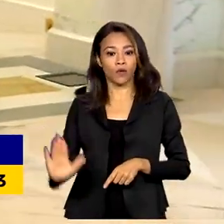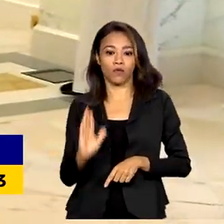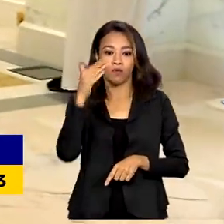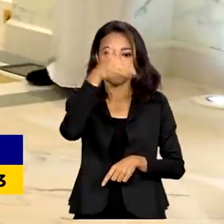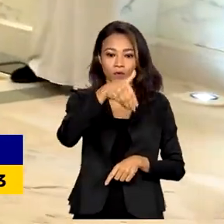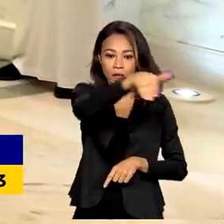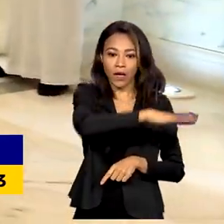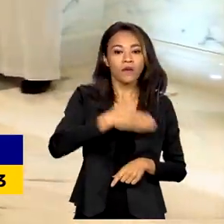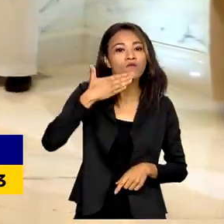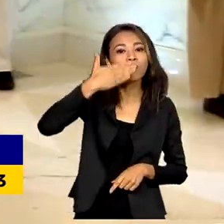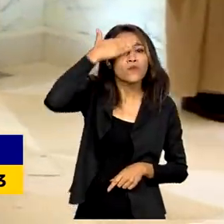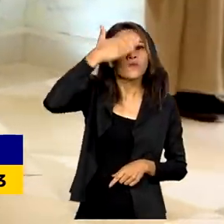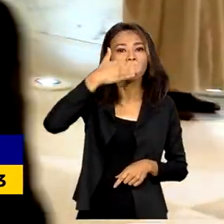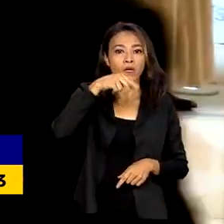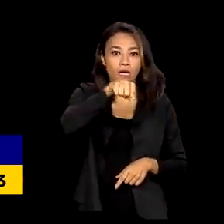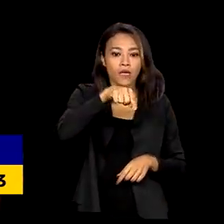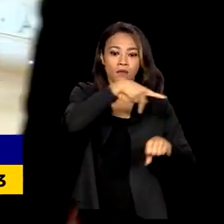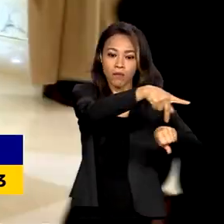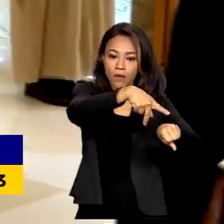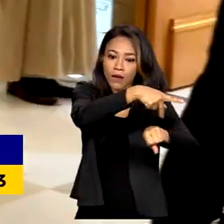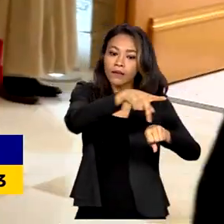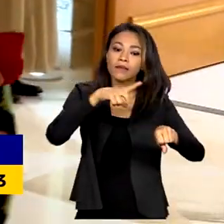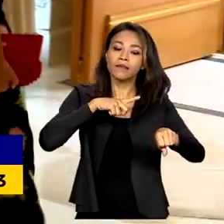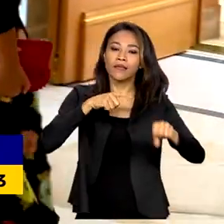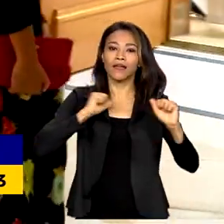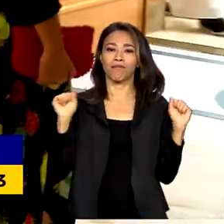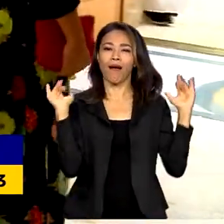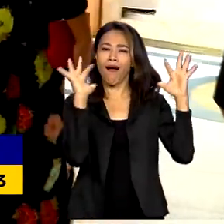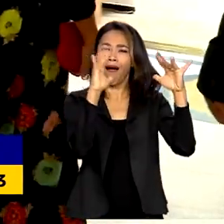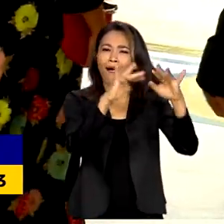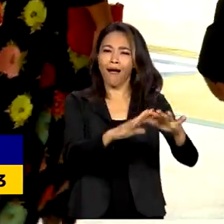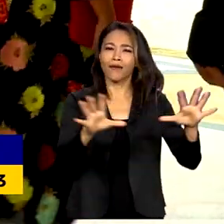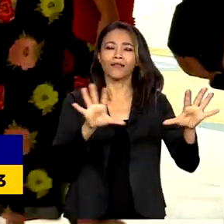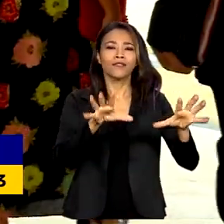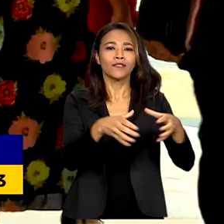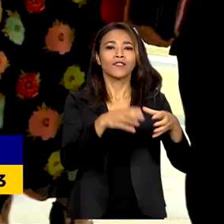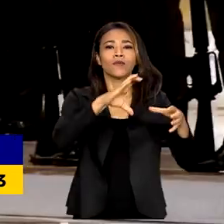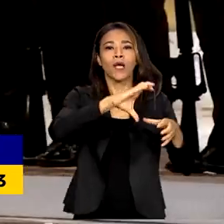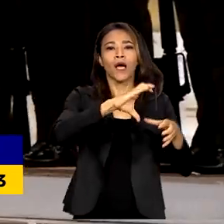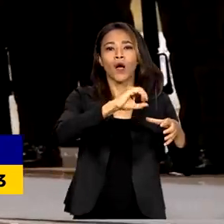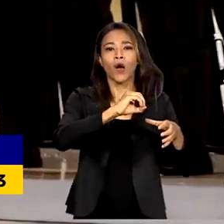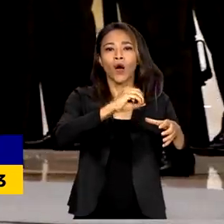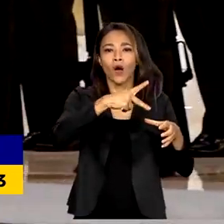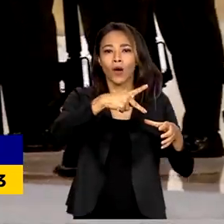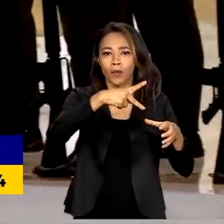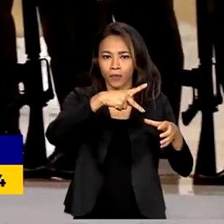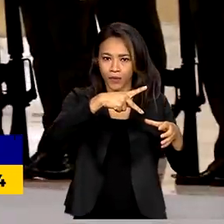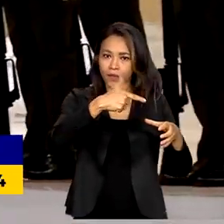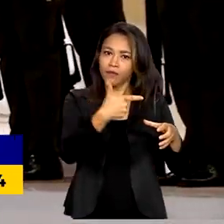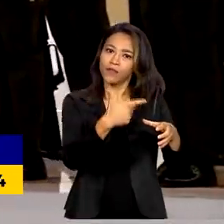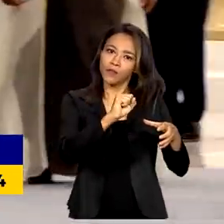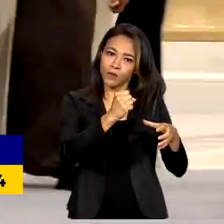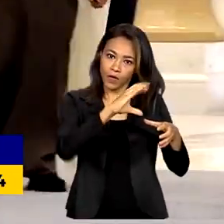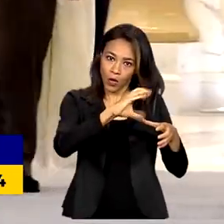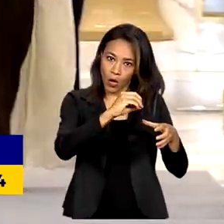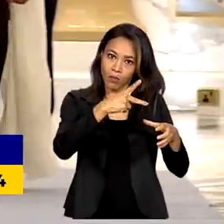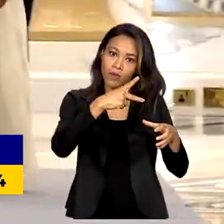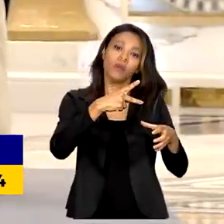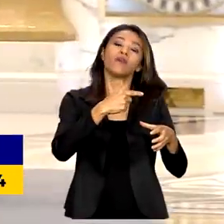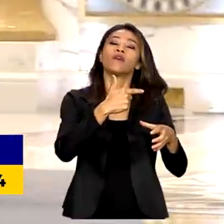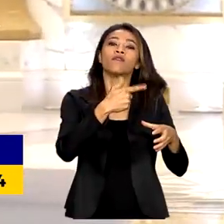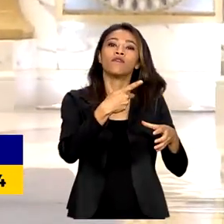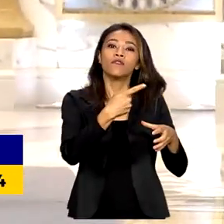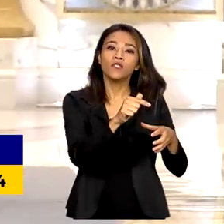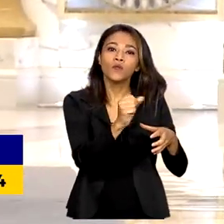Emirados Árabes, já que o país vai sediar a Conferência das Nações Unidas sobre Mudanças Climáticas, a COP28. Foram